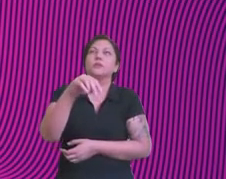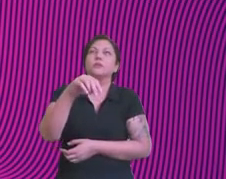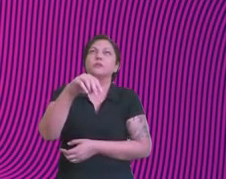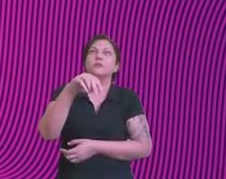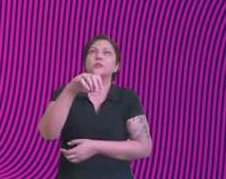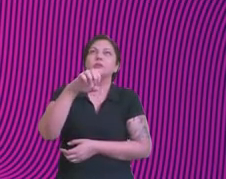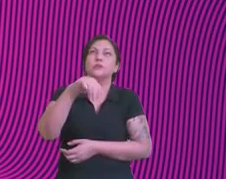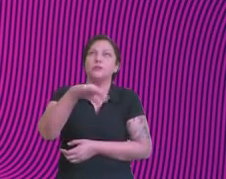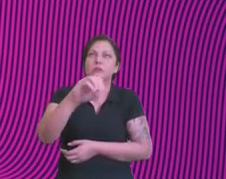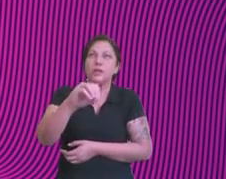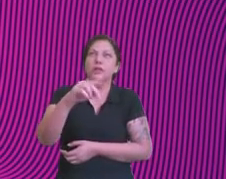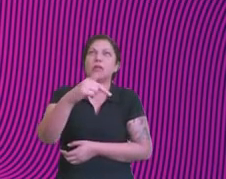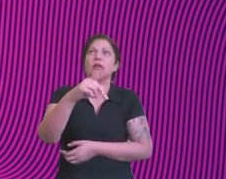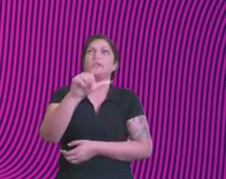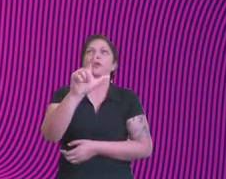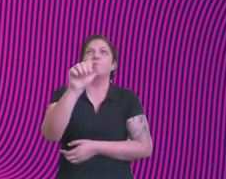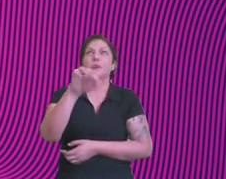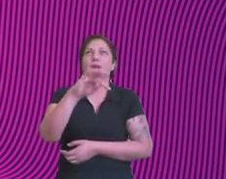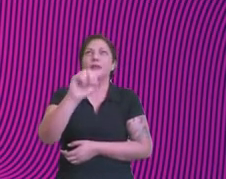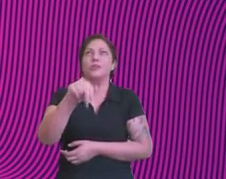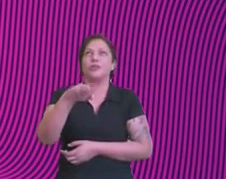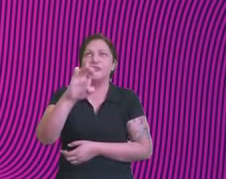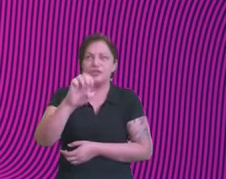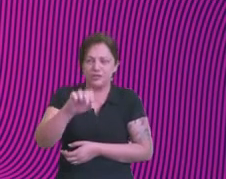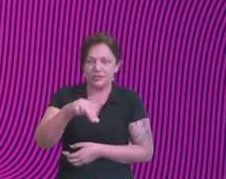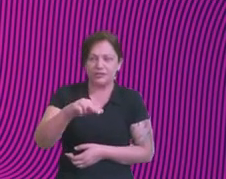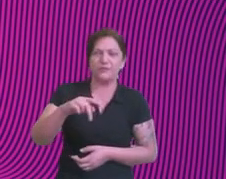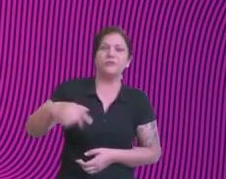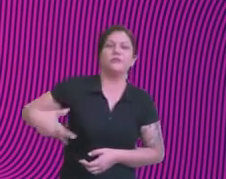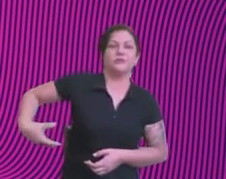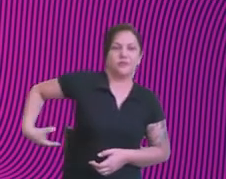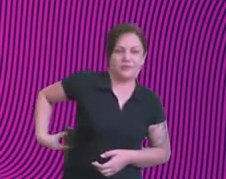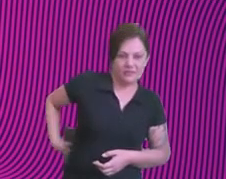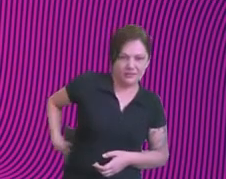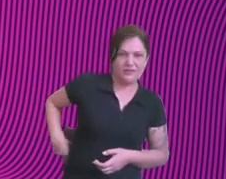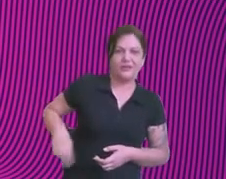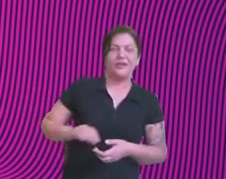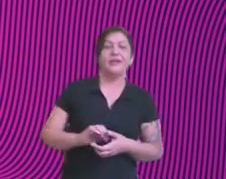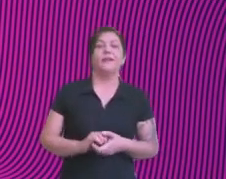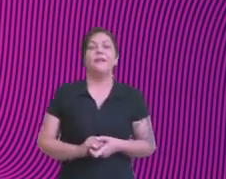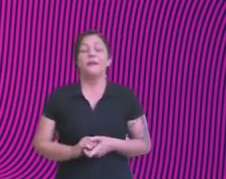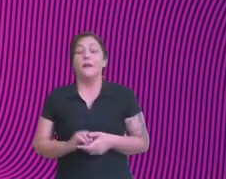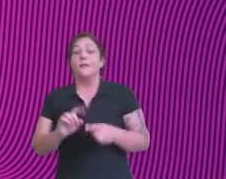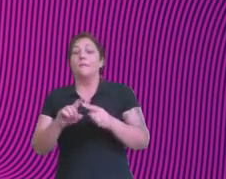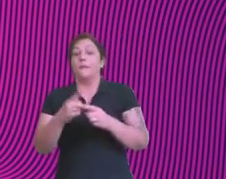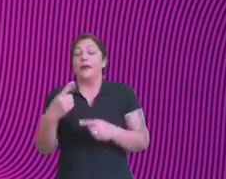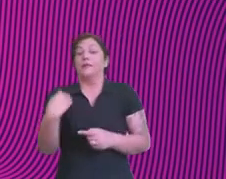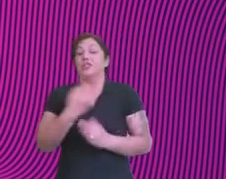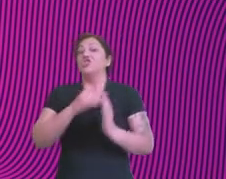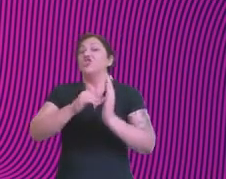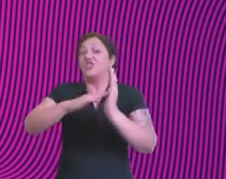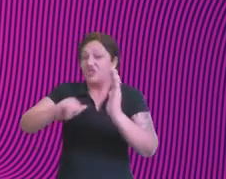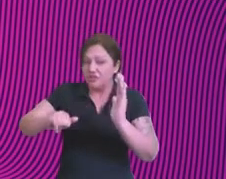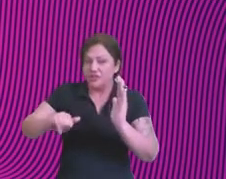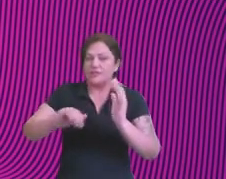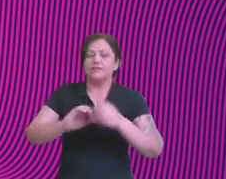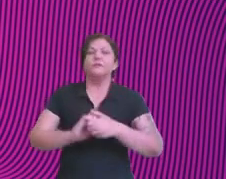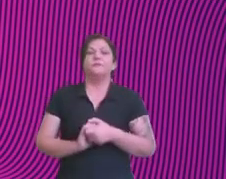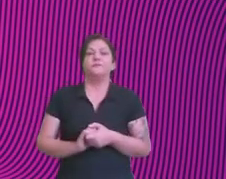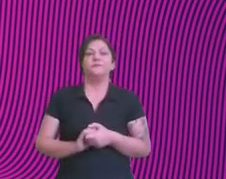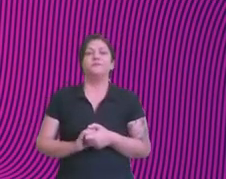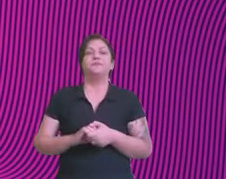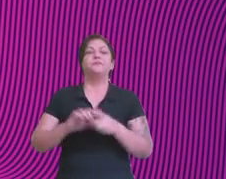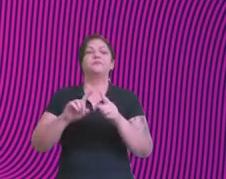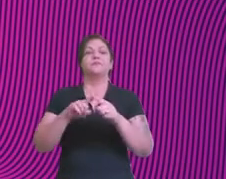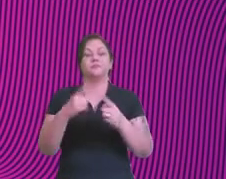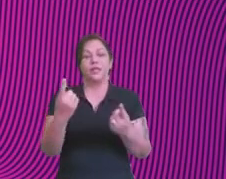ela já deu para a gente essa oportunidade de ser reexposta à oxaliplatina sem neurotoxicidade, então a gente